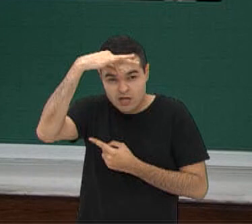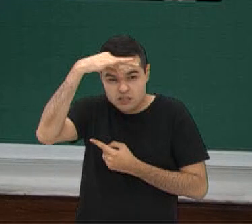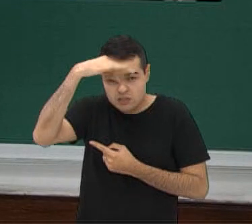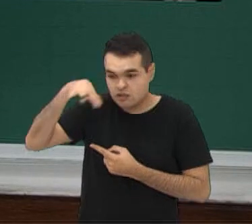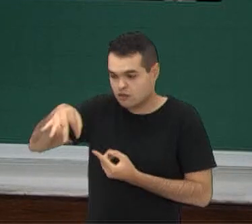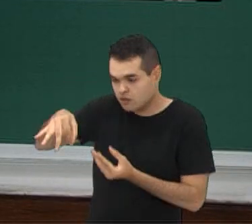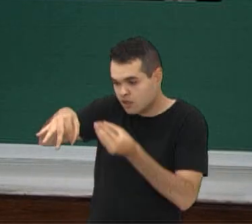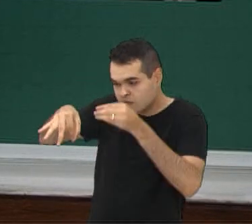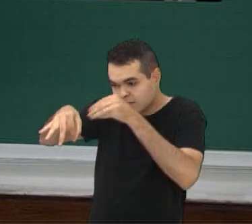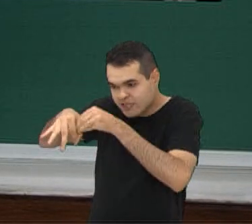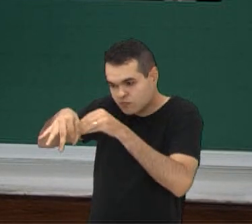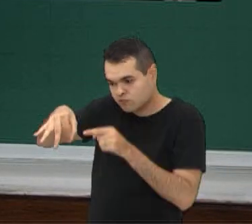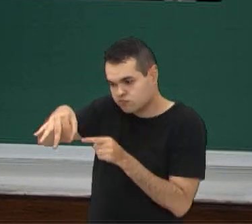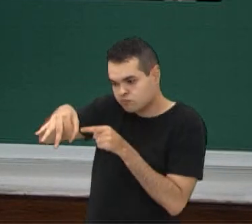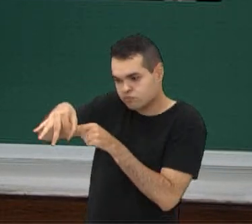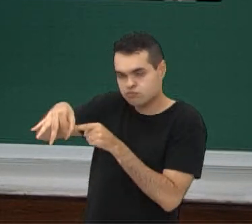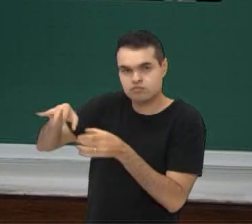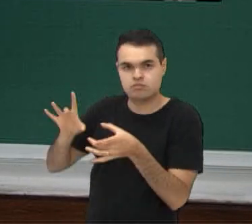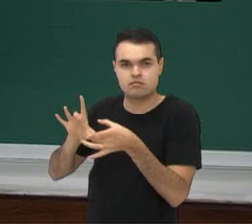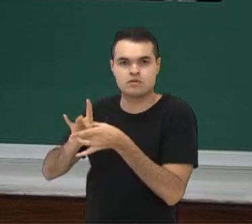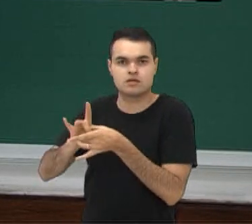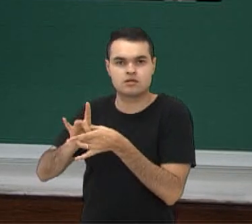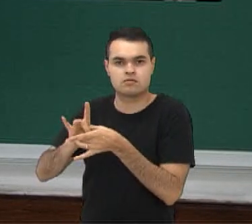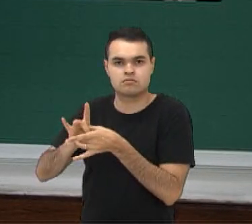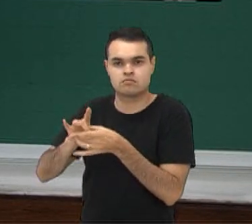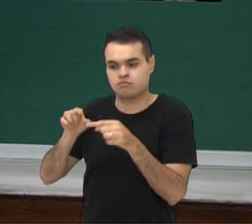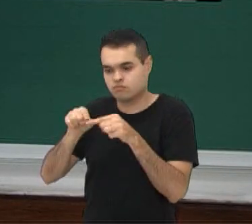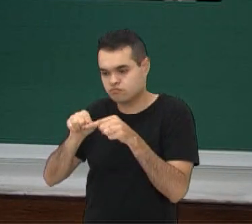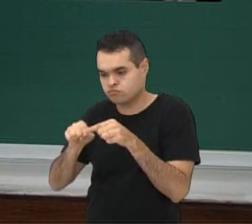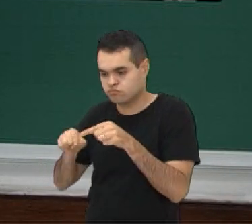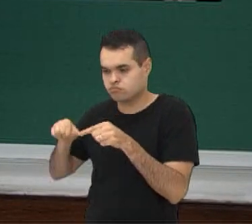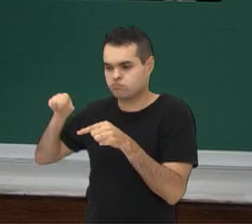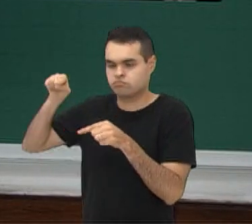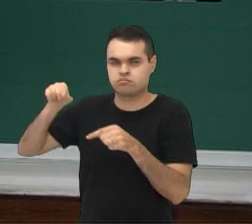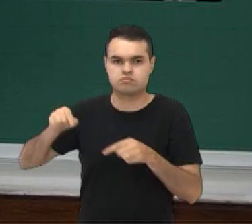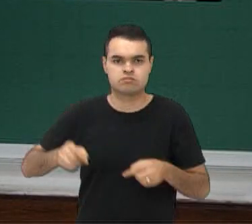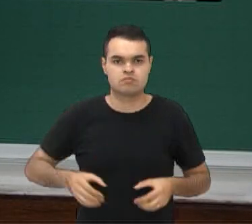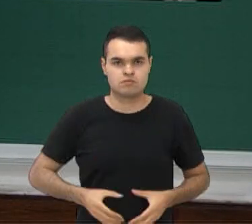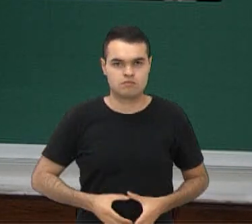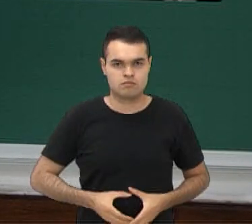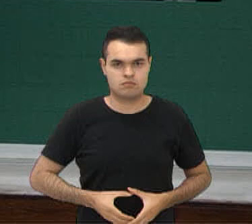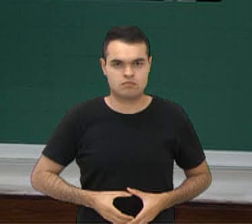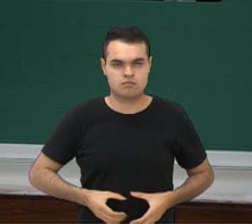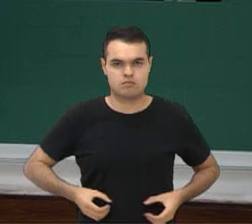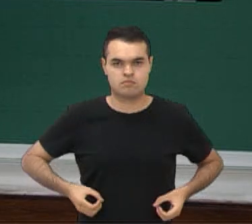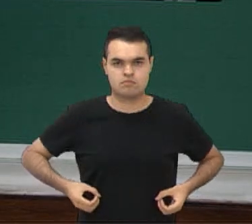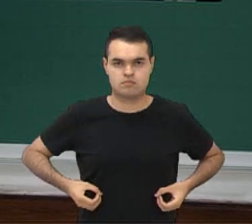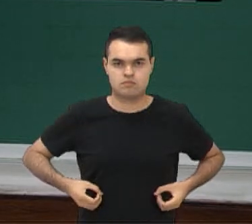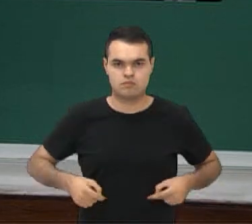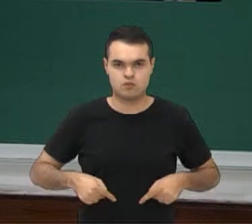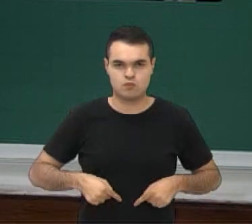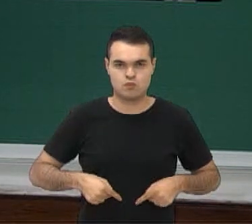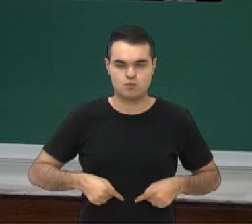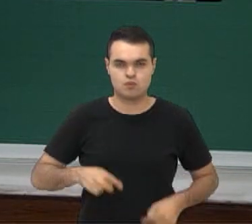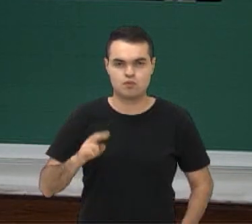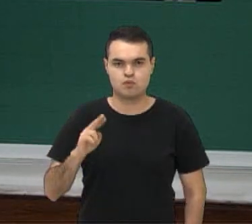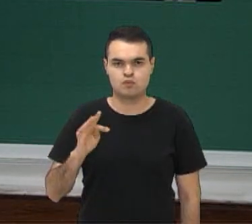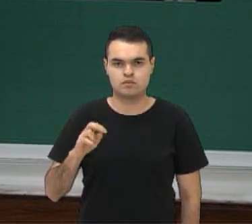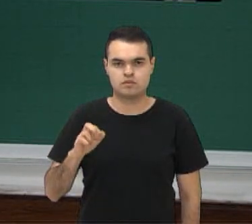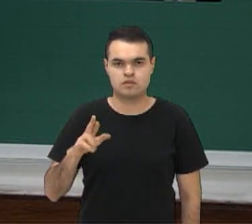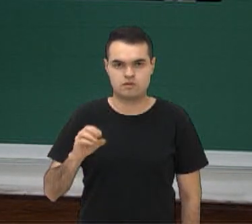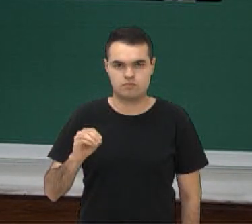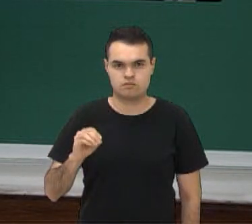que vai ligar ali a vulva até o útero. Tudo bem? Então, se eu estiver me referindo à